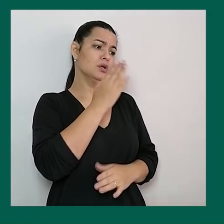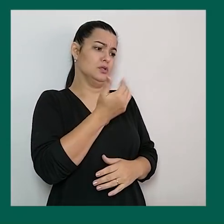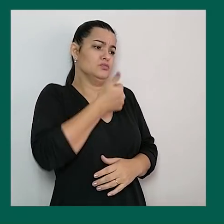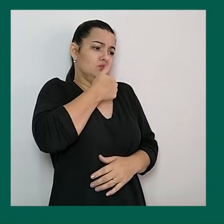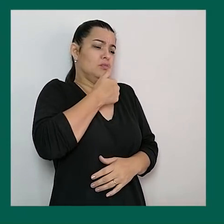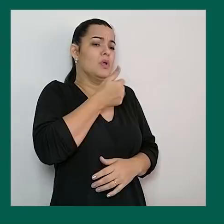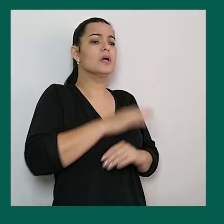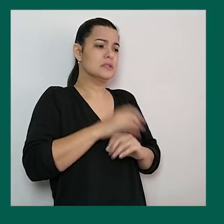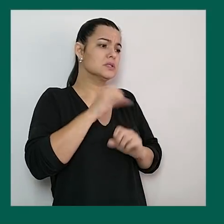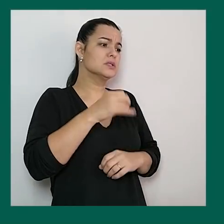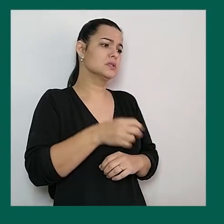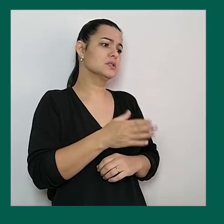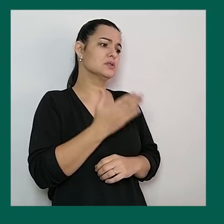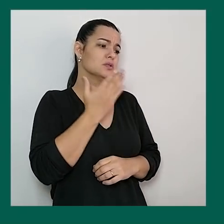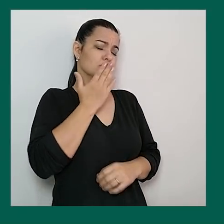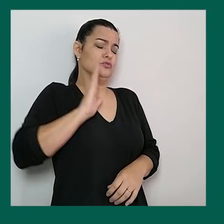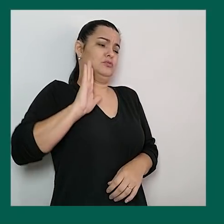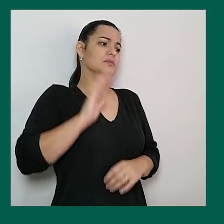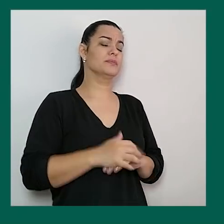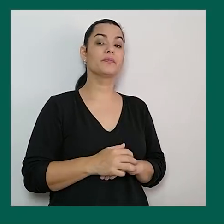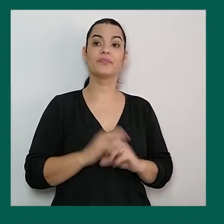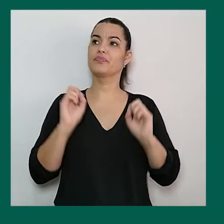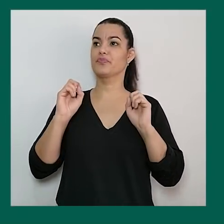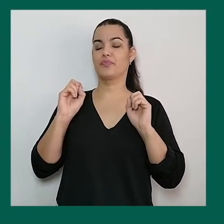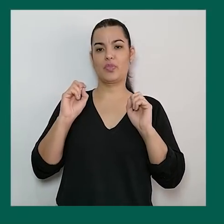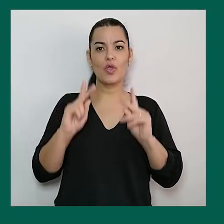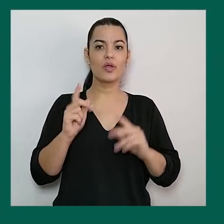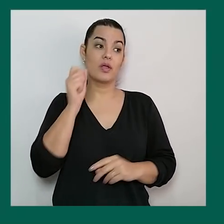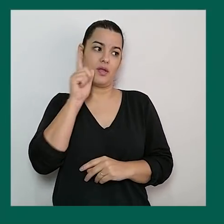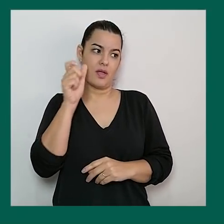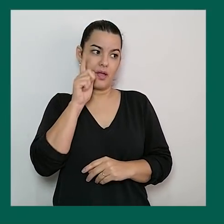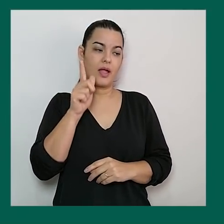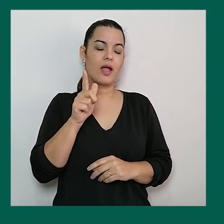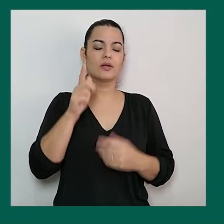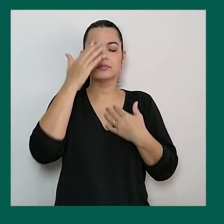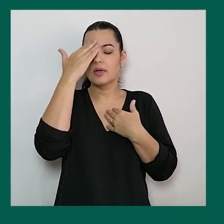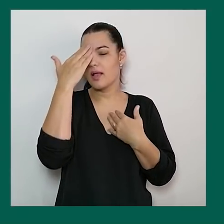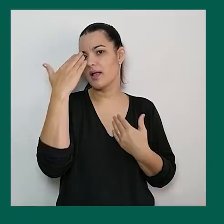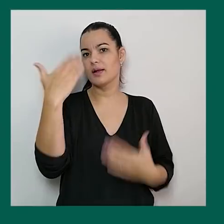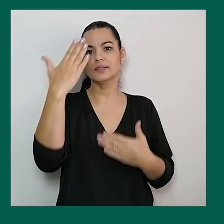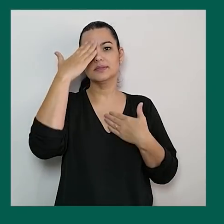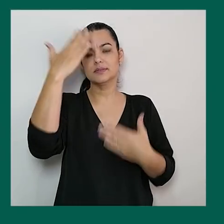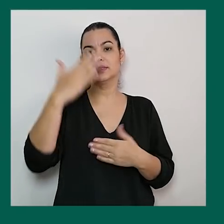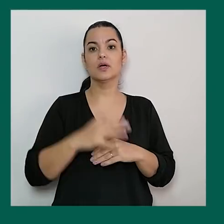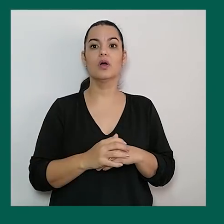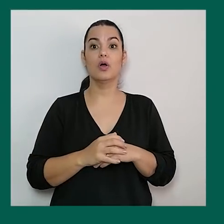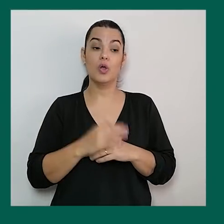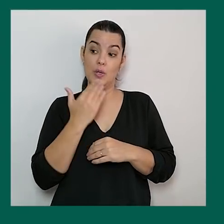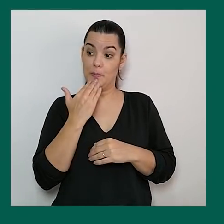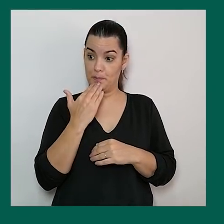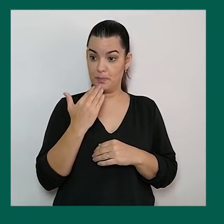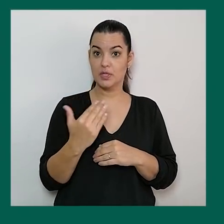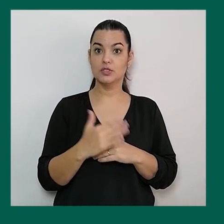foi liberado, o gato do mato agradeceu muito e fez outro pedido. "Avisem aos animais da